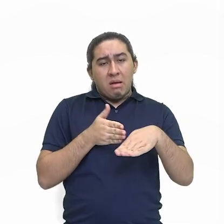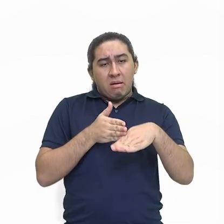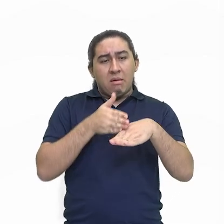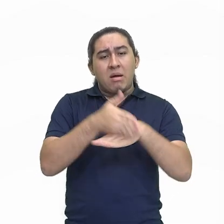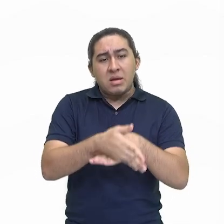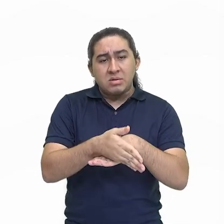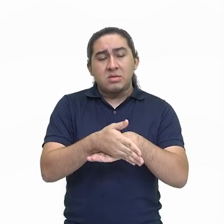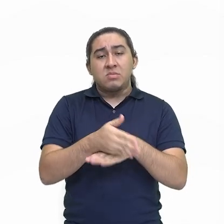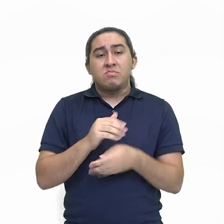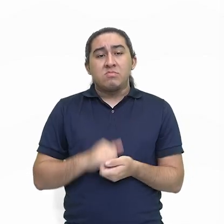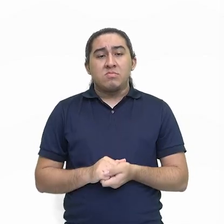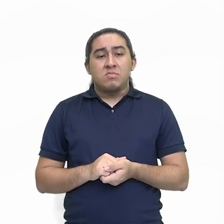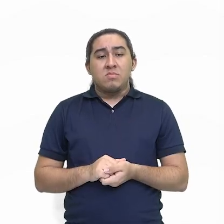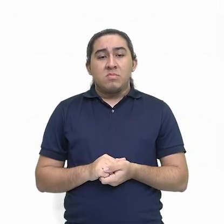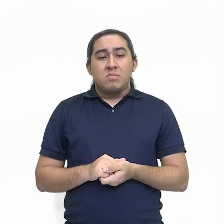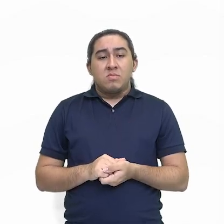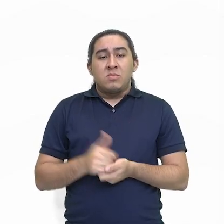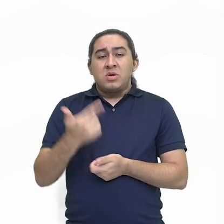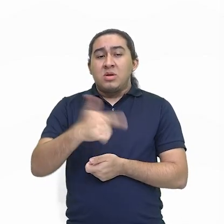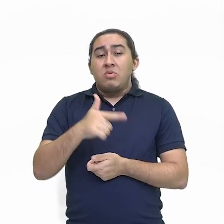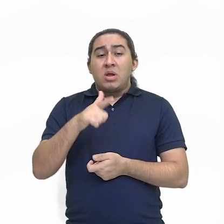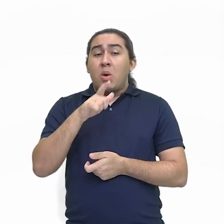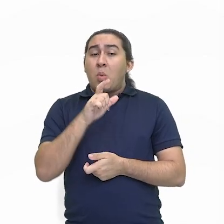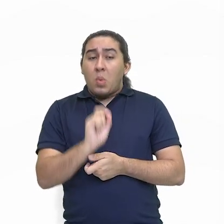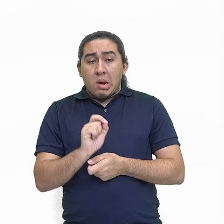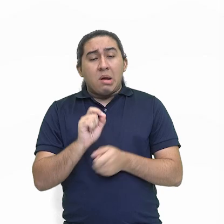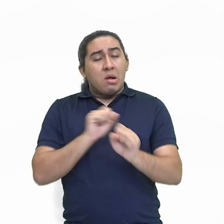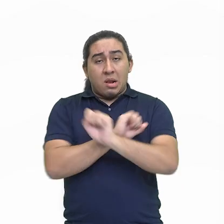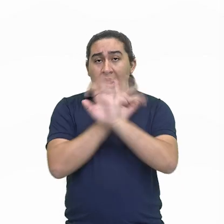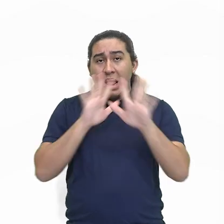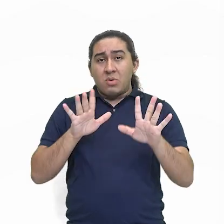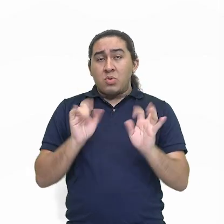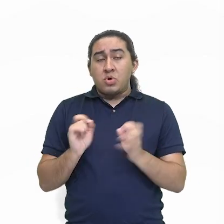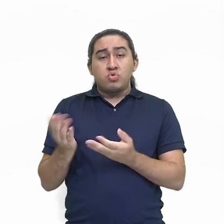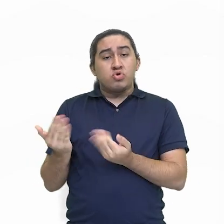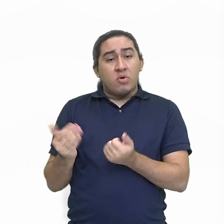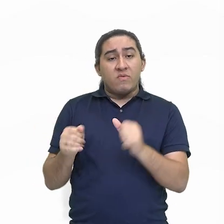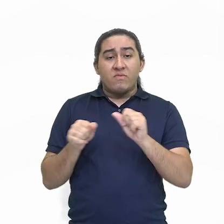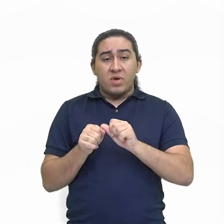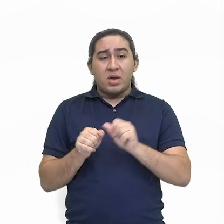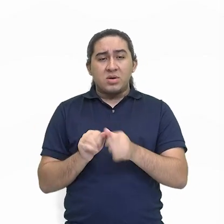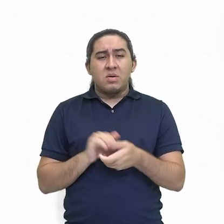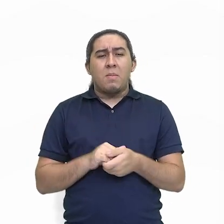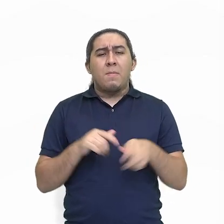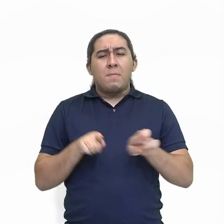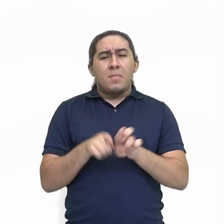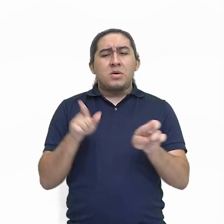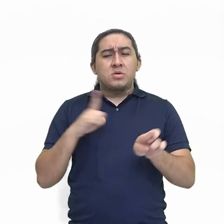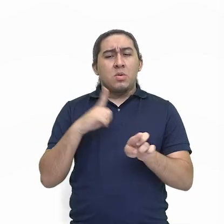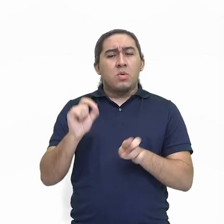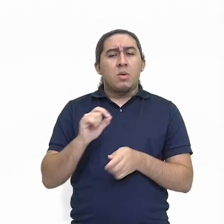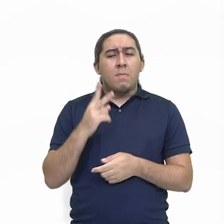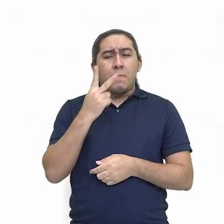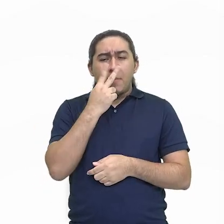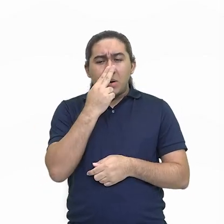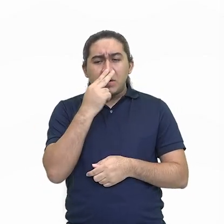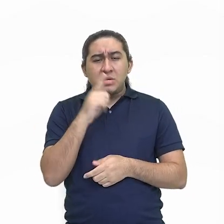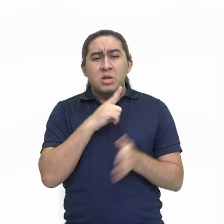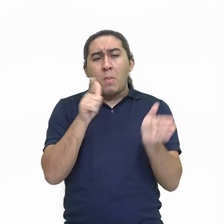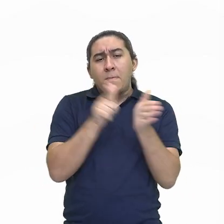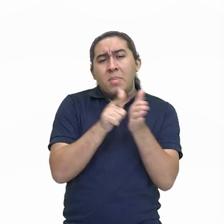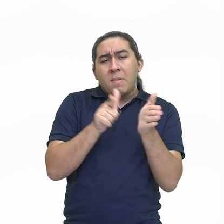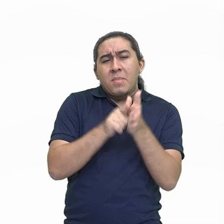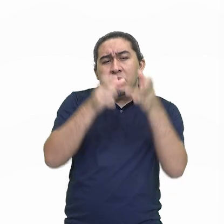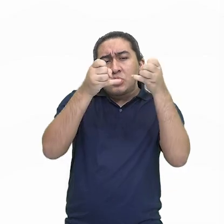dizendo o que o jovem está fazendo, mas você vê que tem lá uns bilhetinhos, né? Está